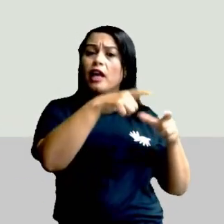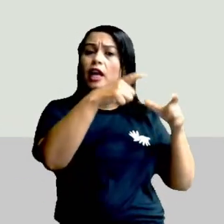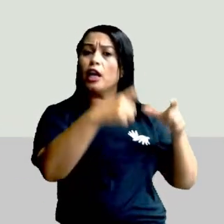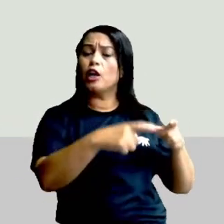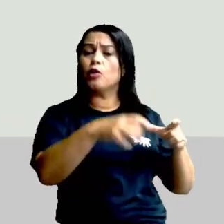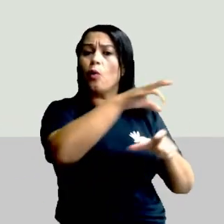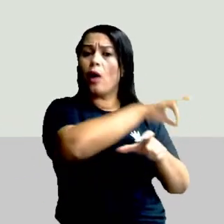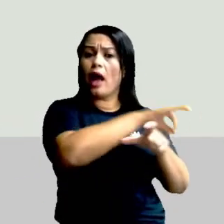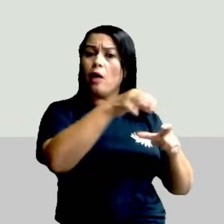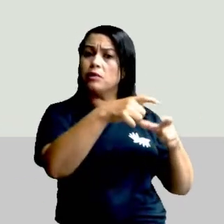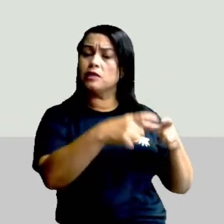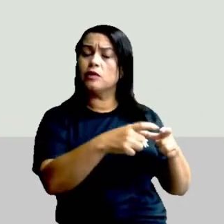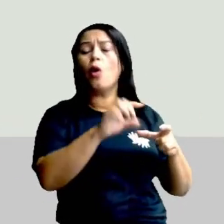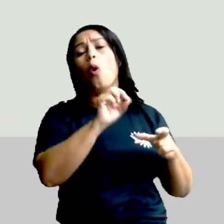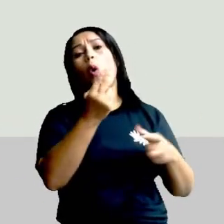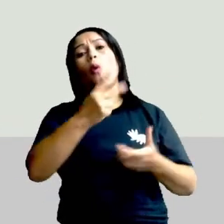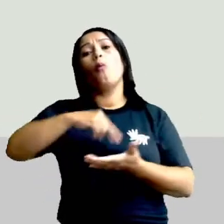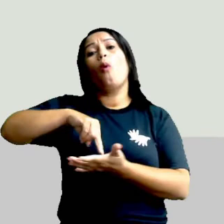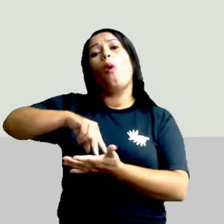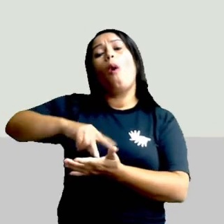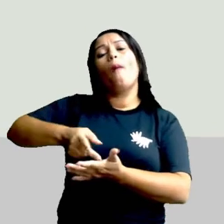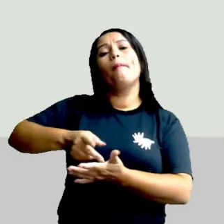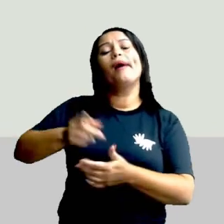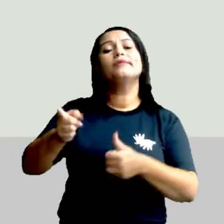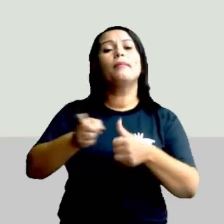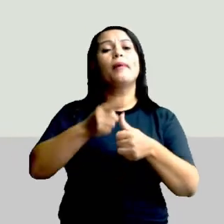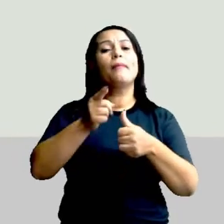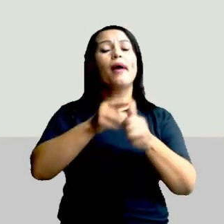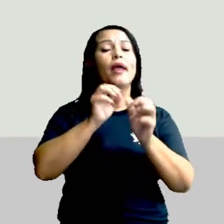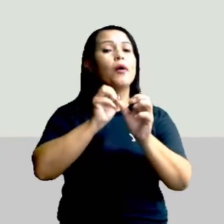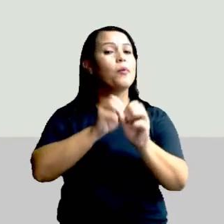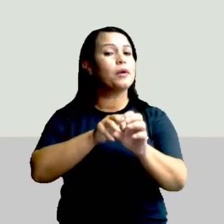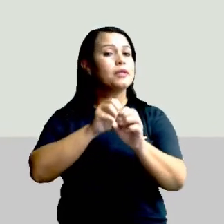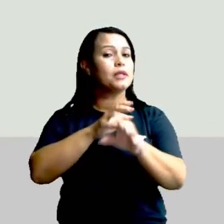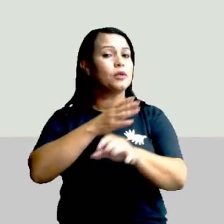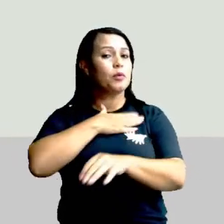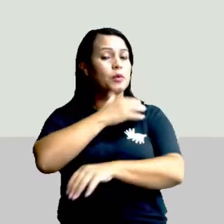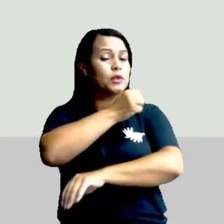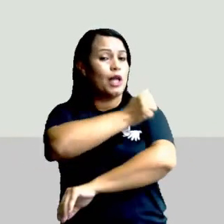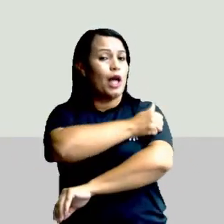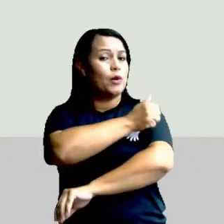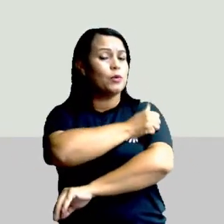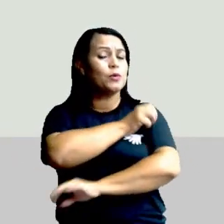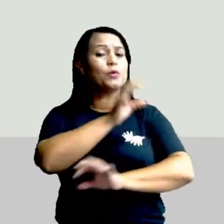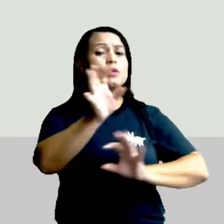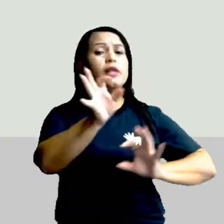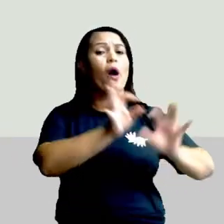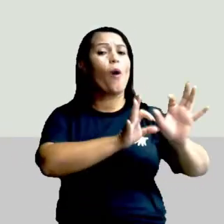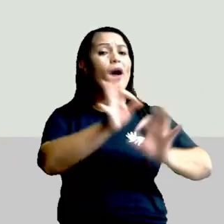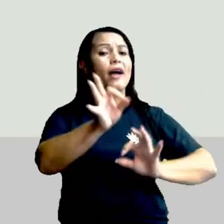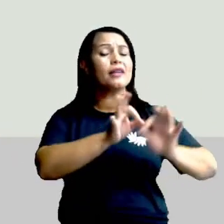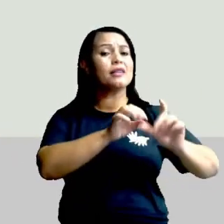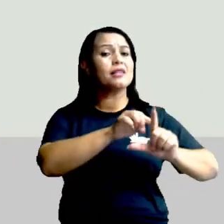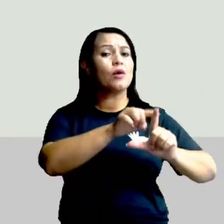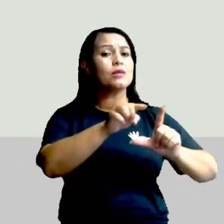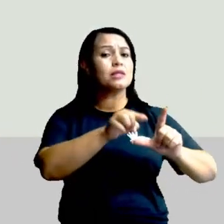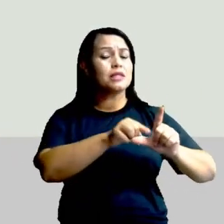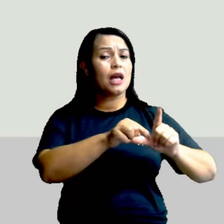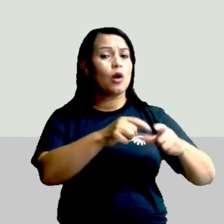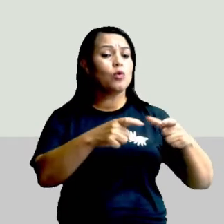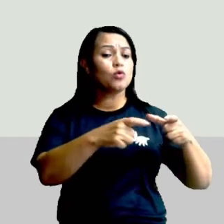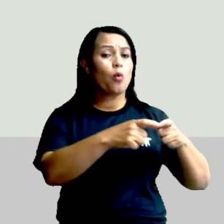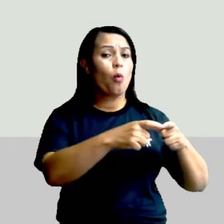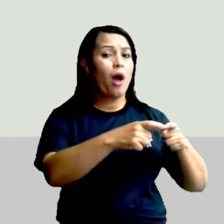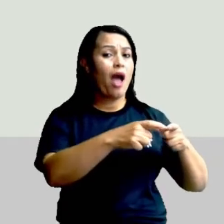com compasso tá primeiro ensina os meus alunos a construir os ângulos com ajuda do transferidor e